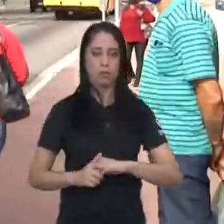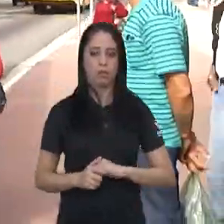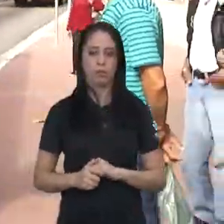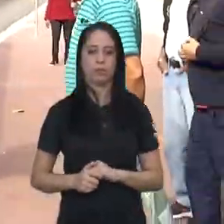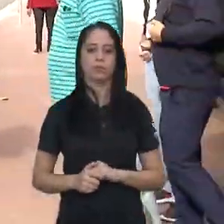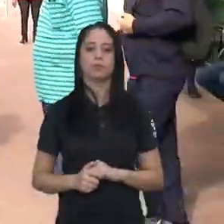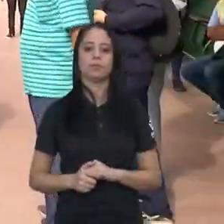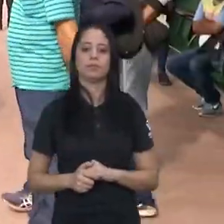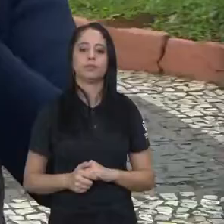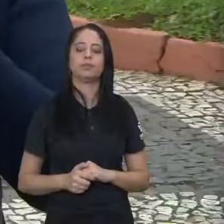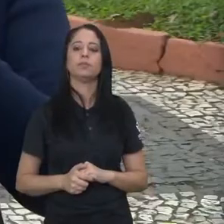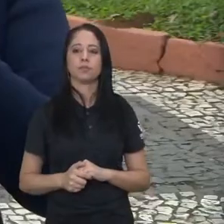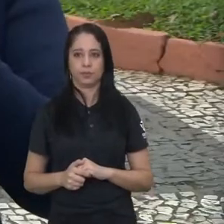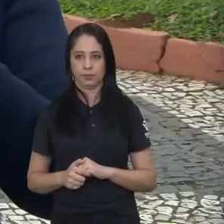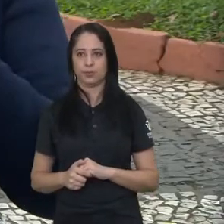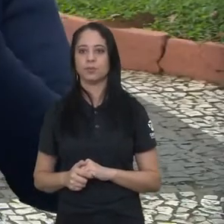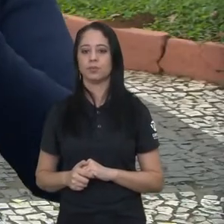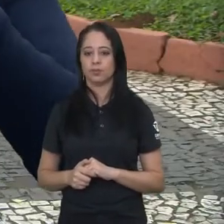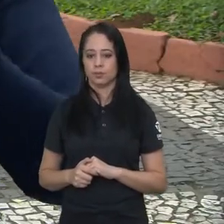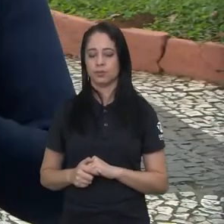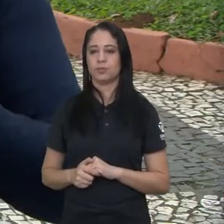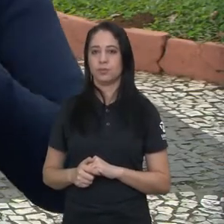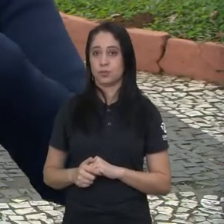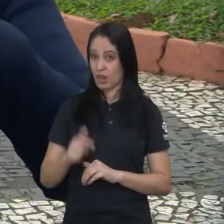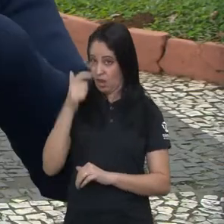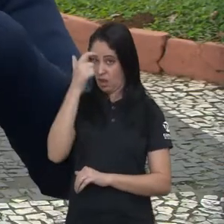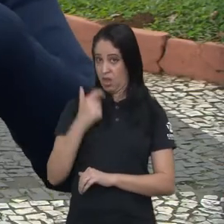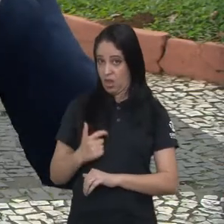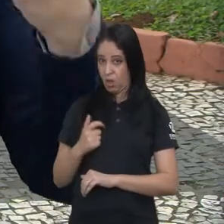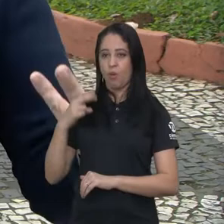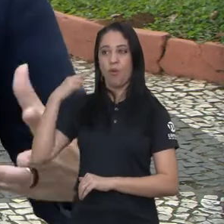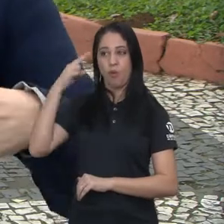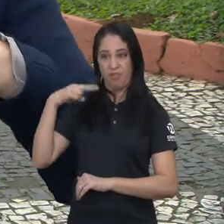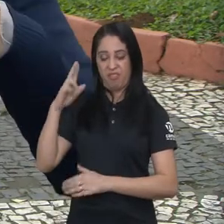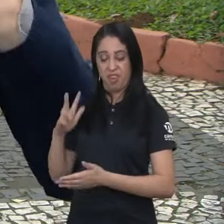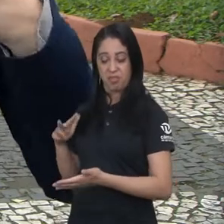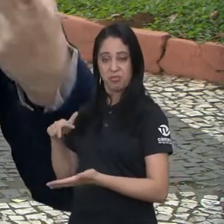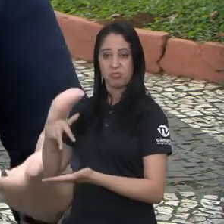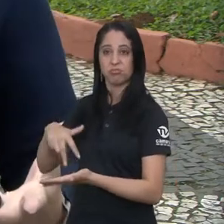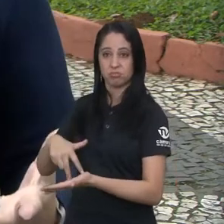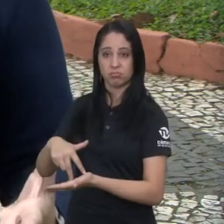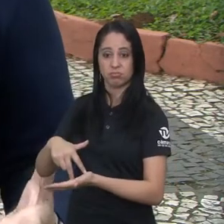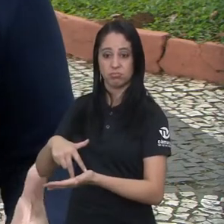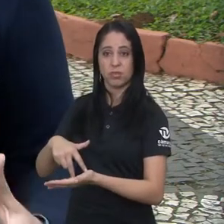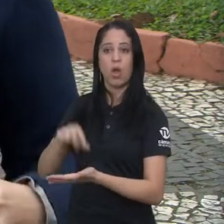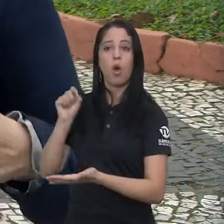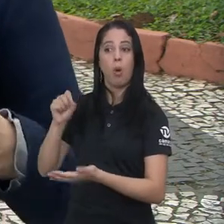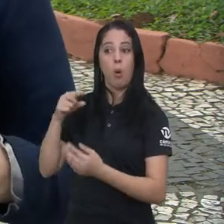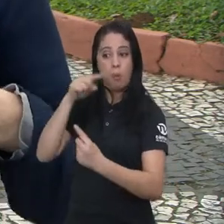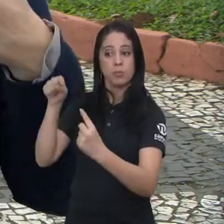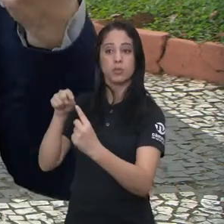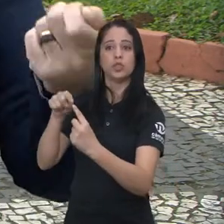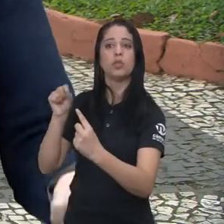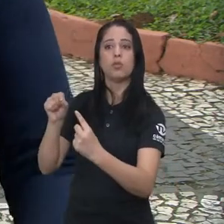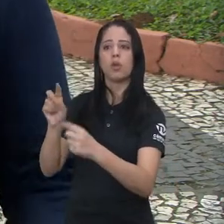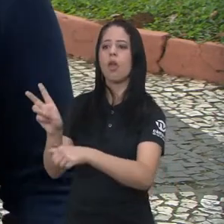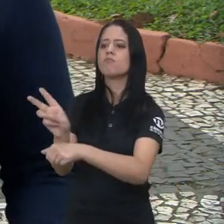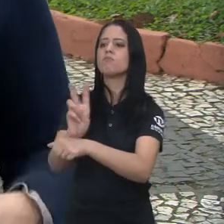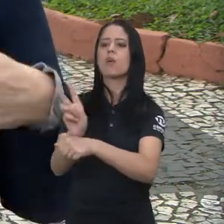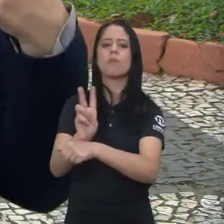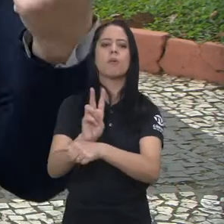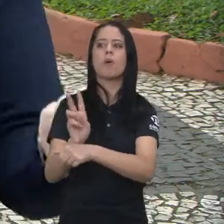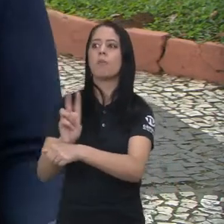casos como este por exemplo um dos papéis que eu existo e tenho que exercer é